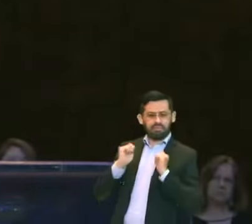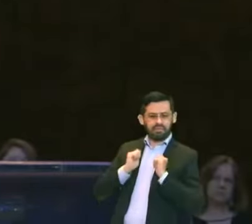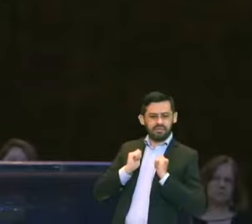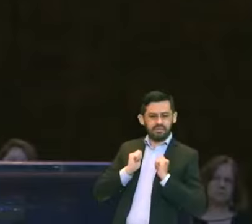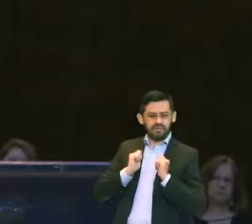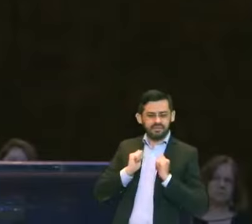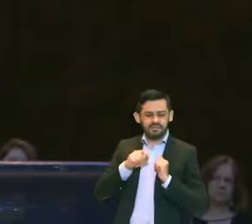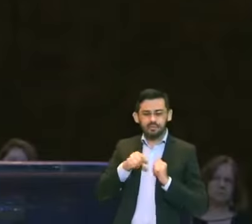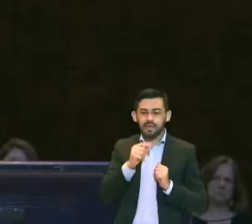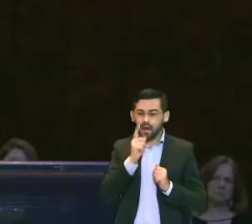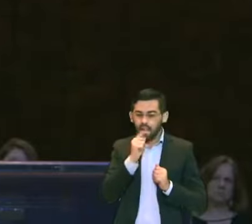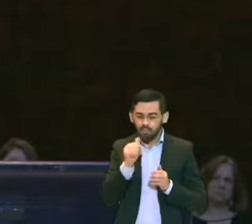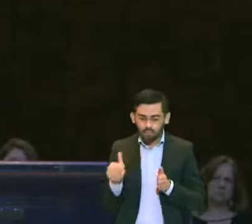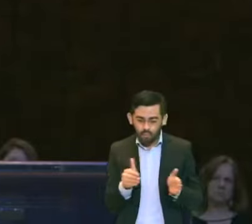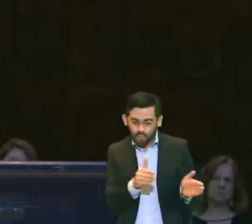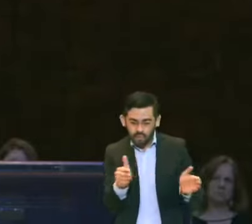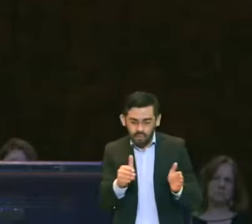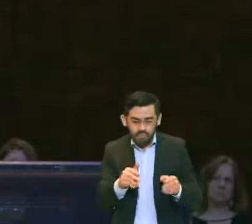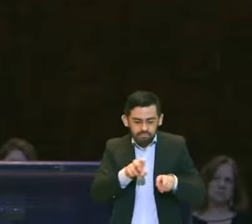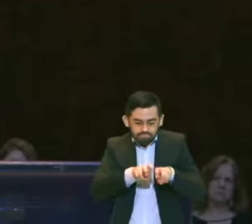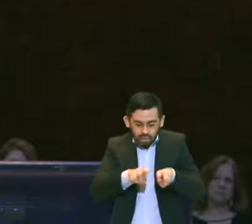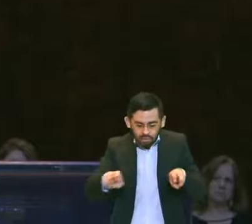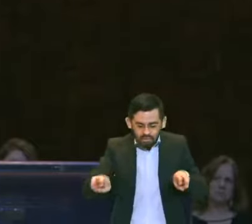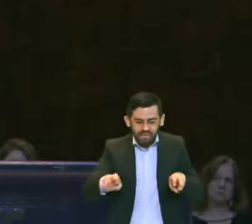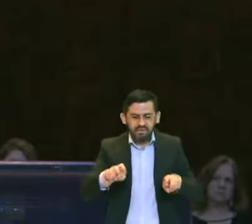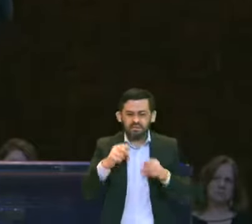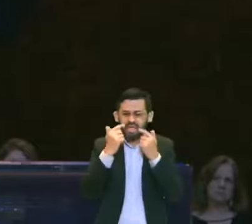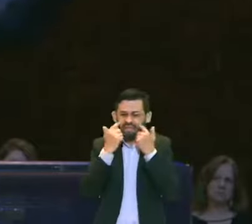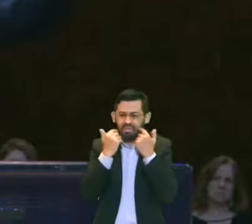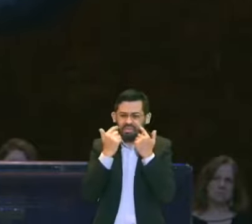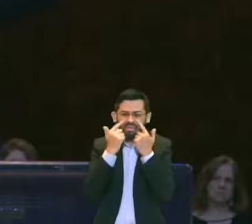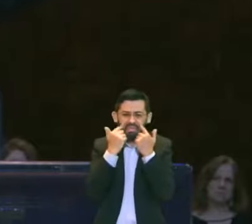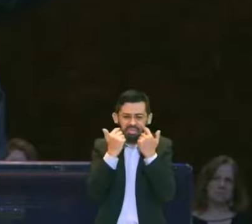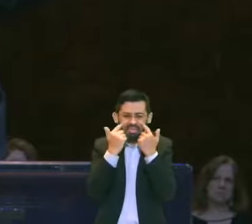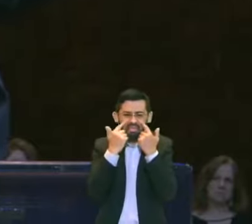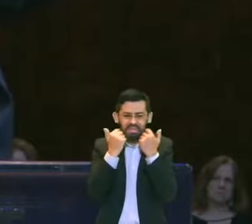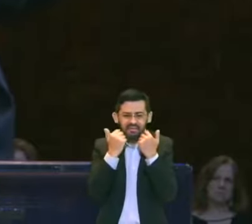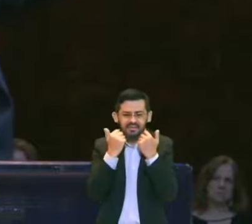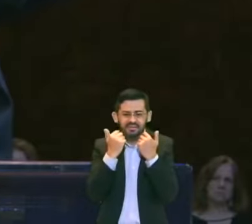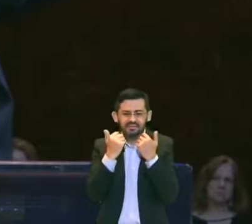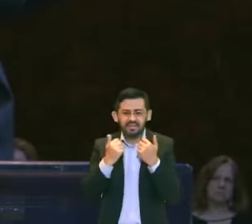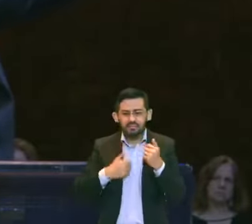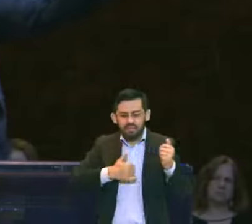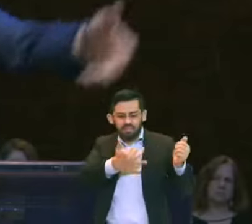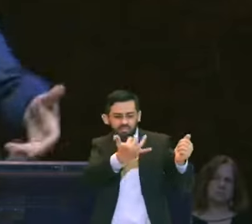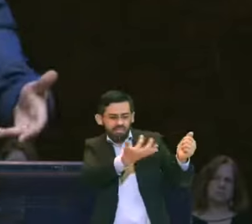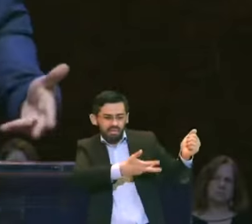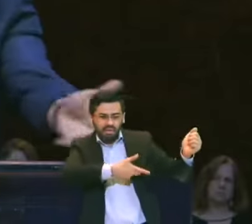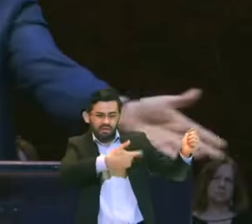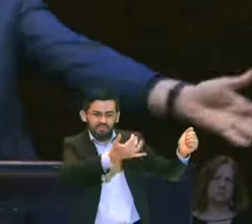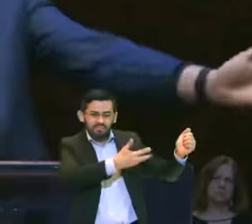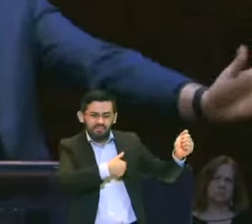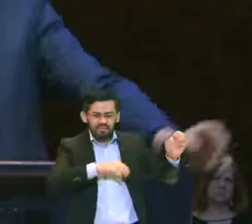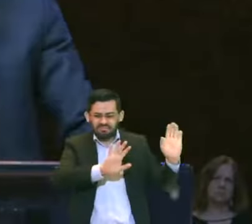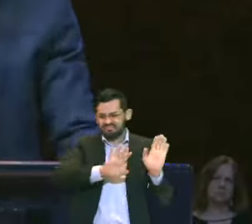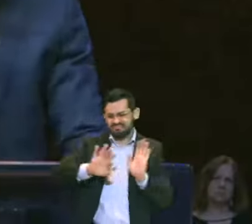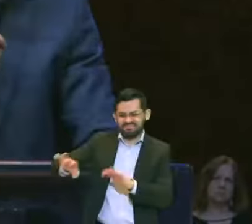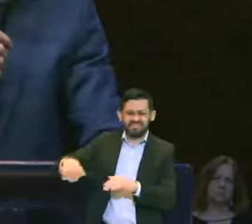do rio chorar. Salmo 137 vai falar que eles penduravam a harpa no salgueiro e ficavam